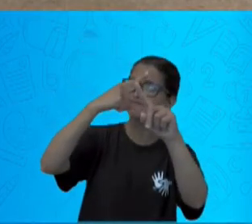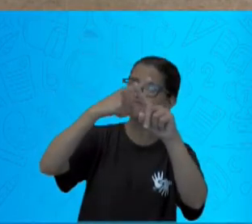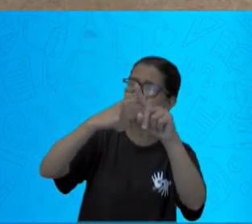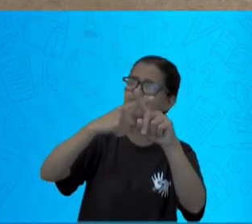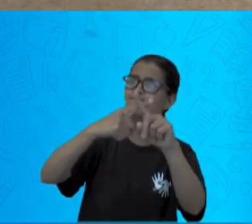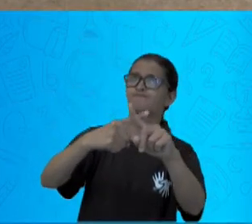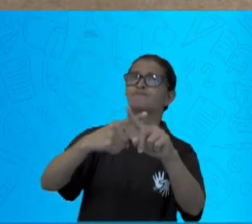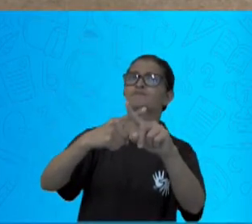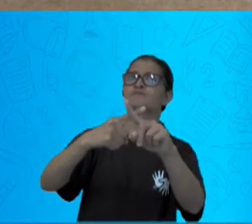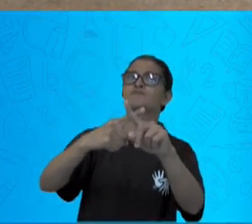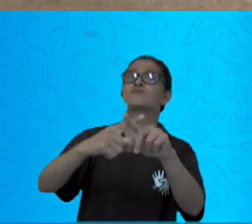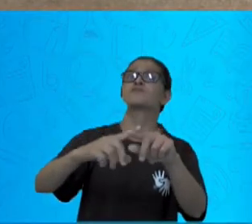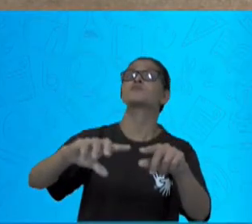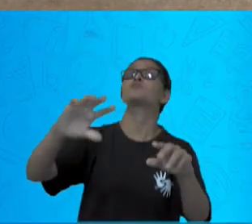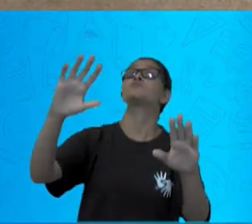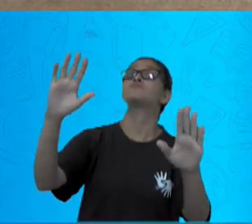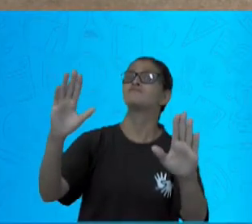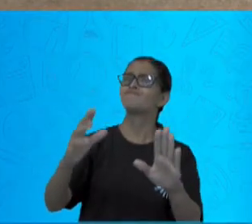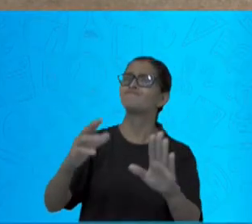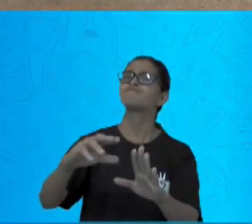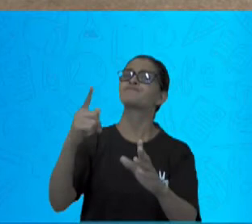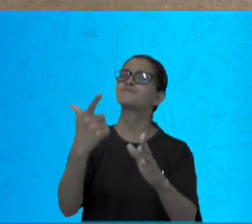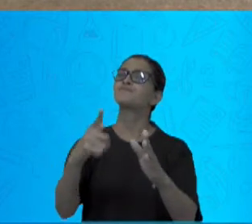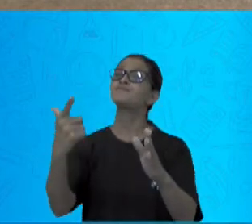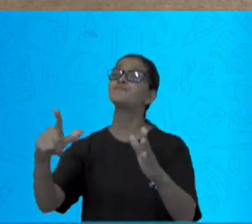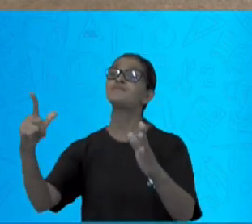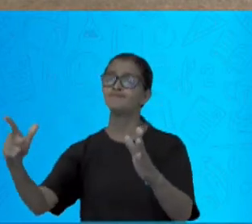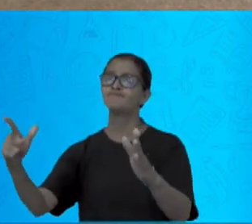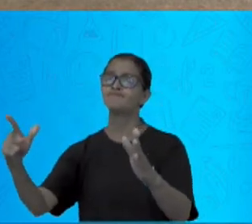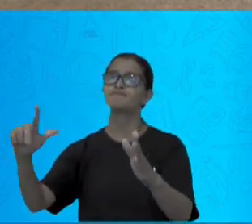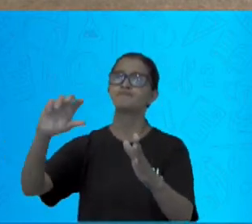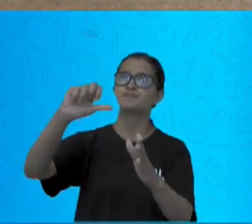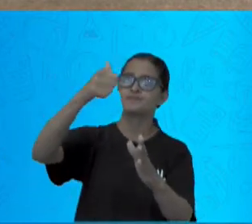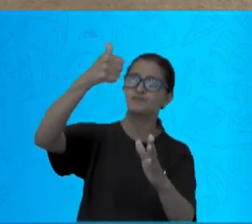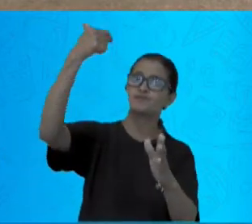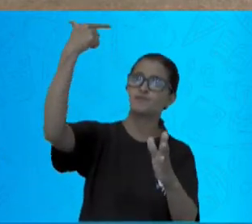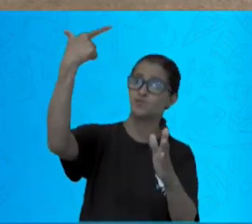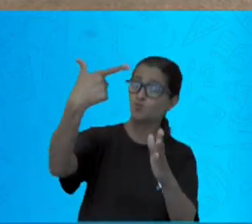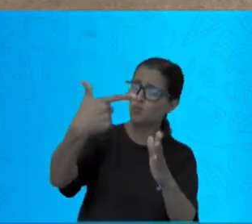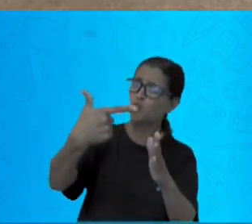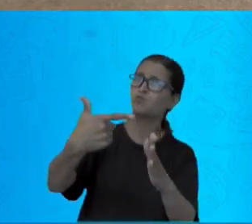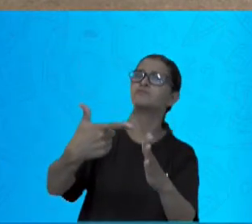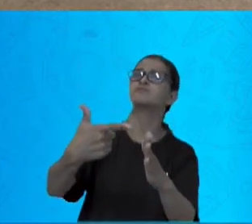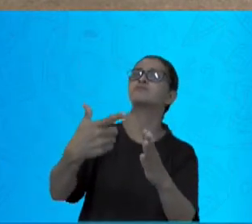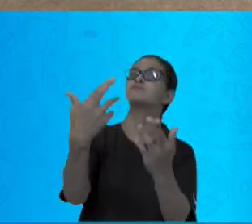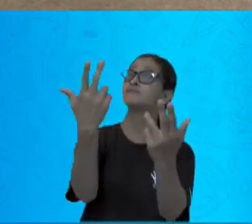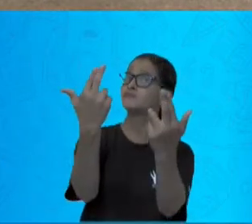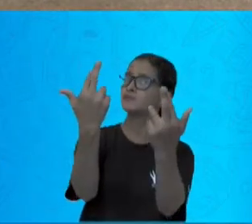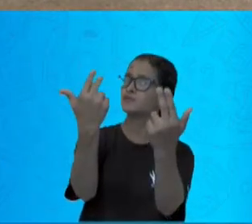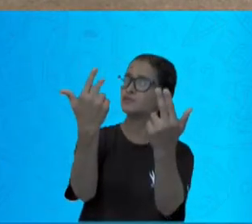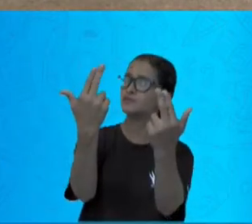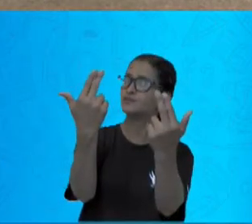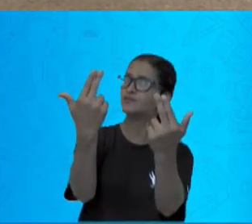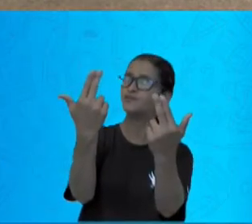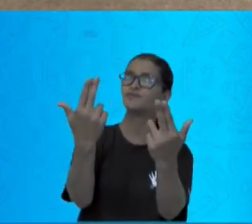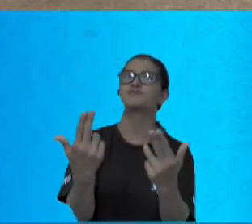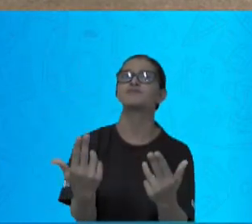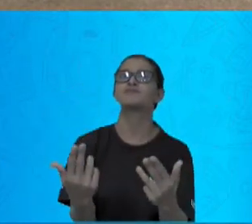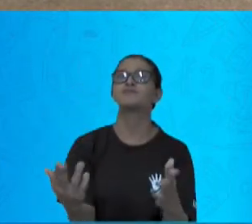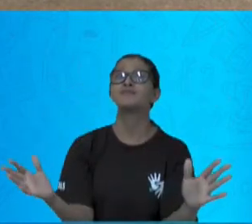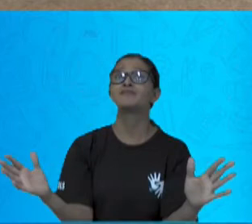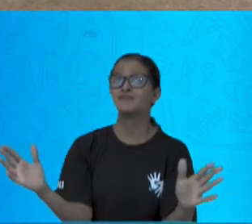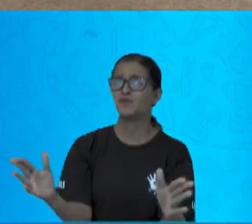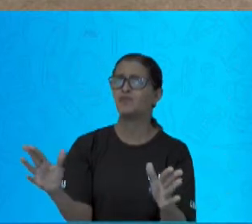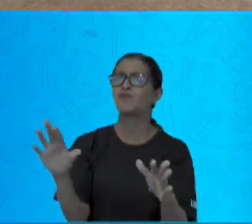12 maçãs em 12 galhos e 12 galhos em